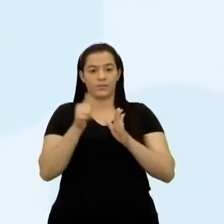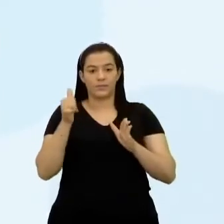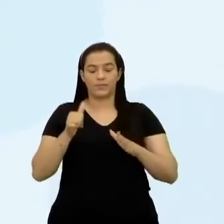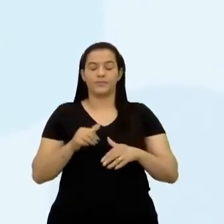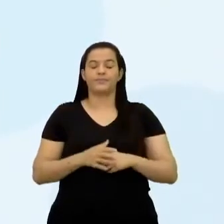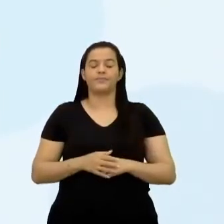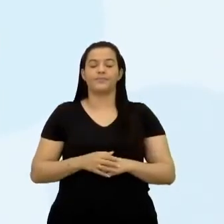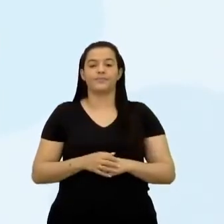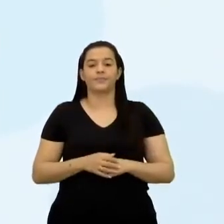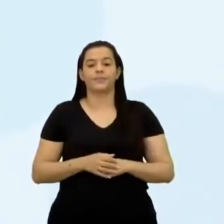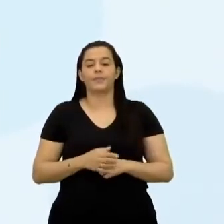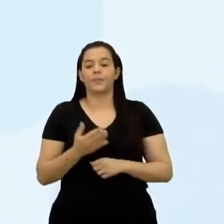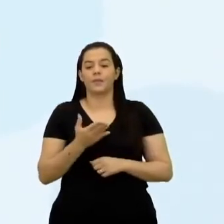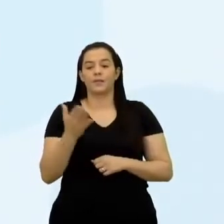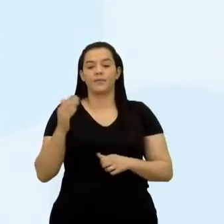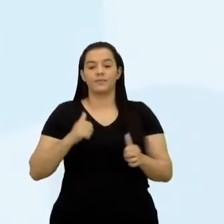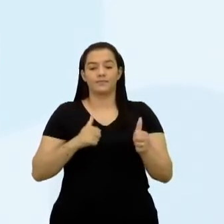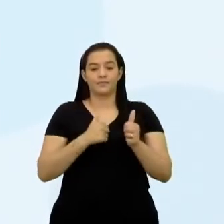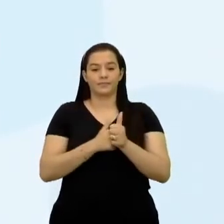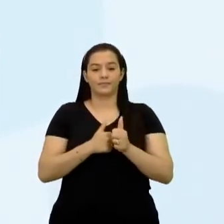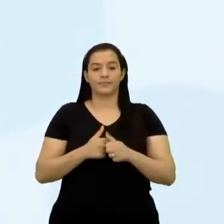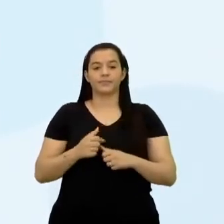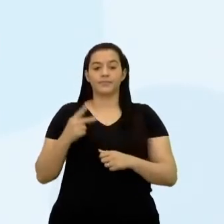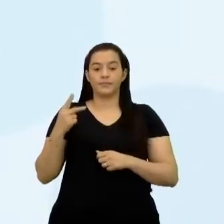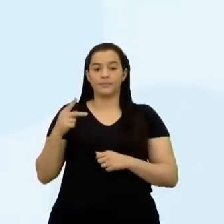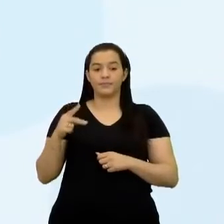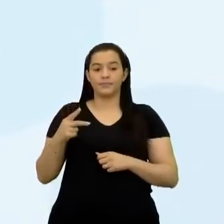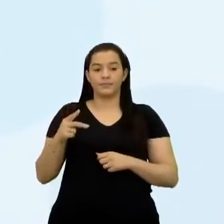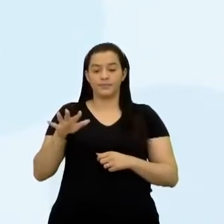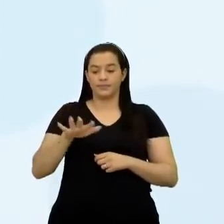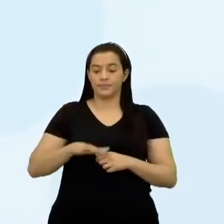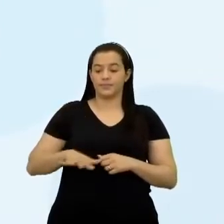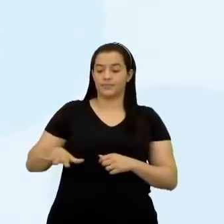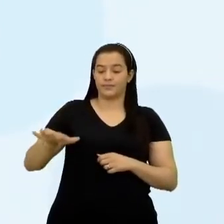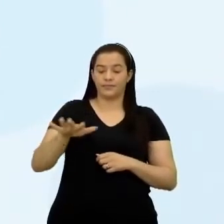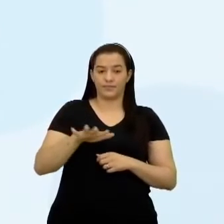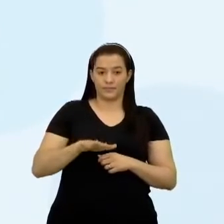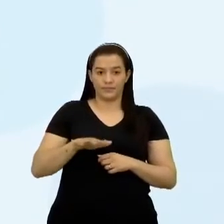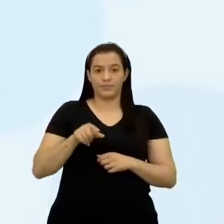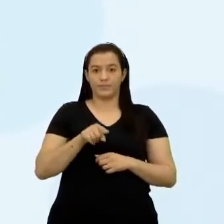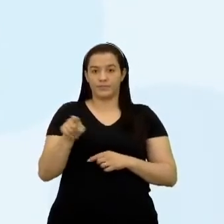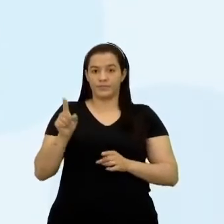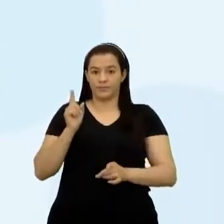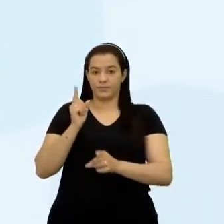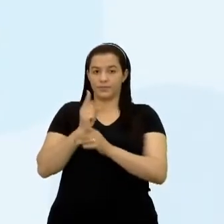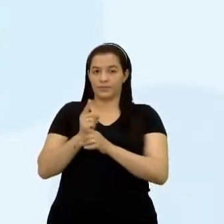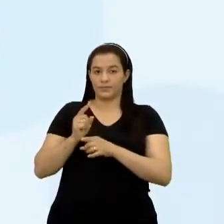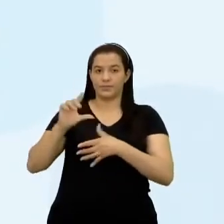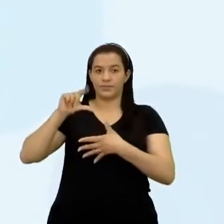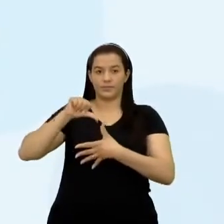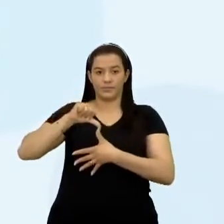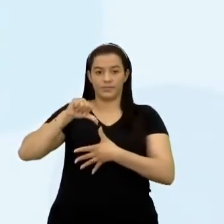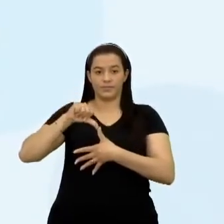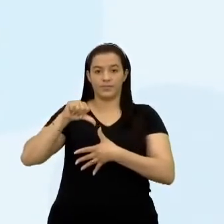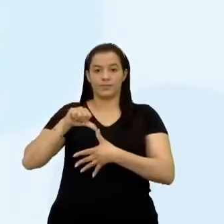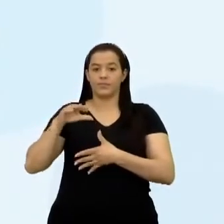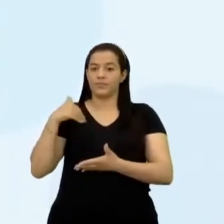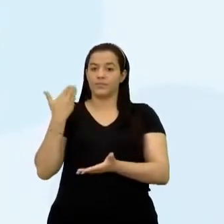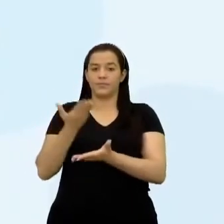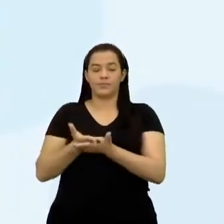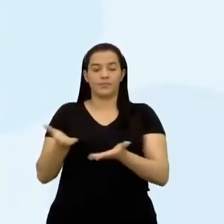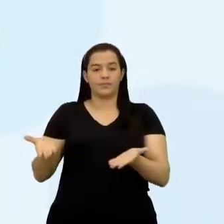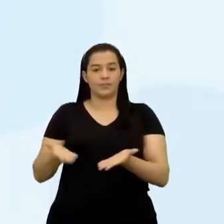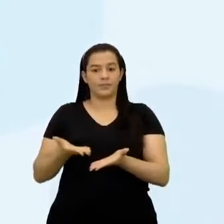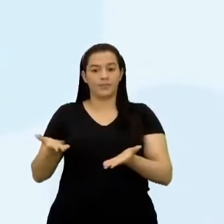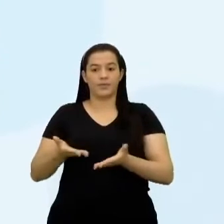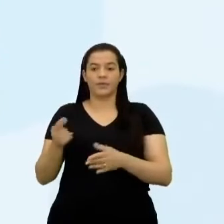parte. Acompanhem comigo. Nela, que é o território que eles encontraram na América, até agora não